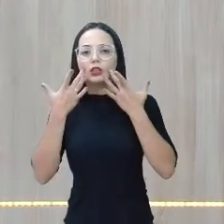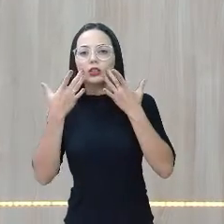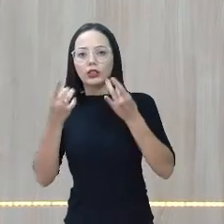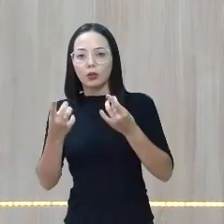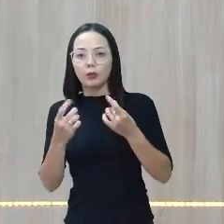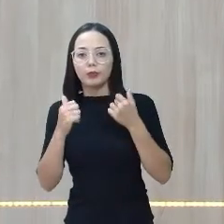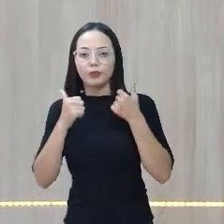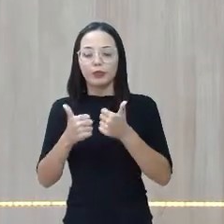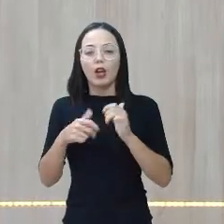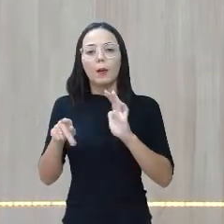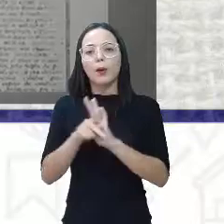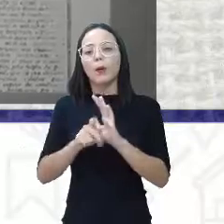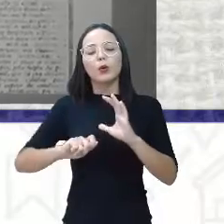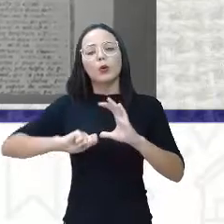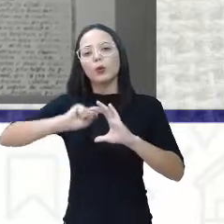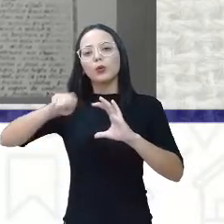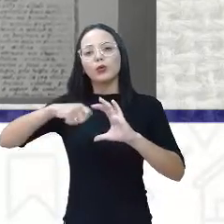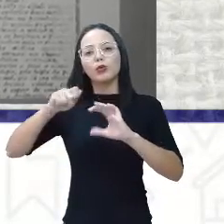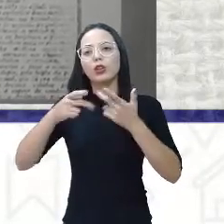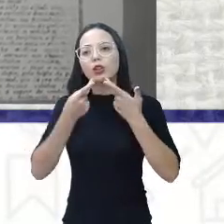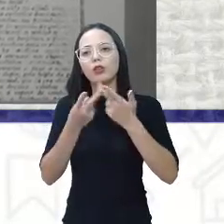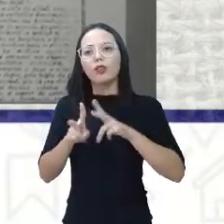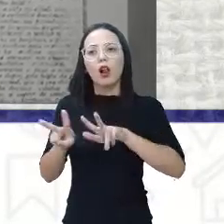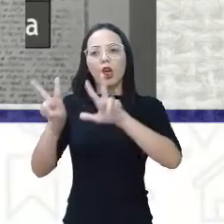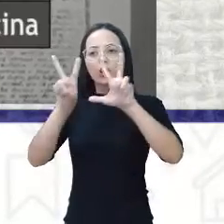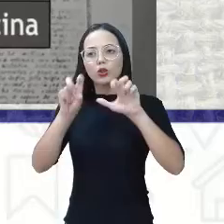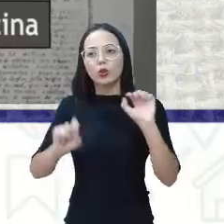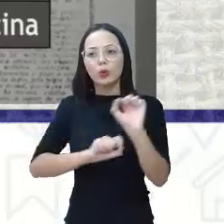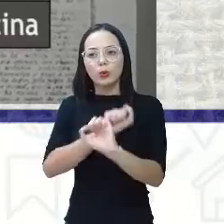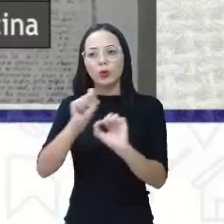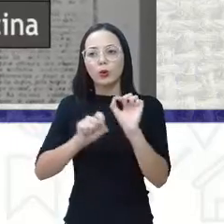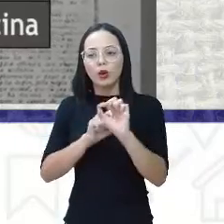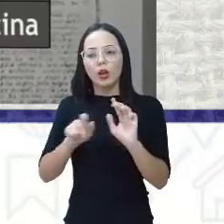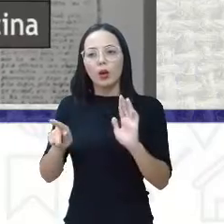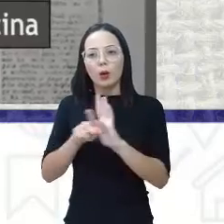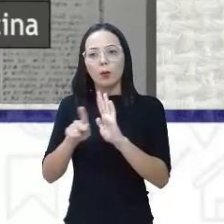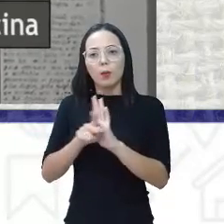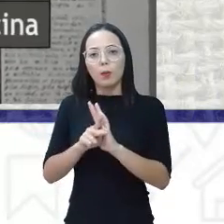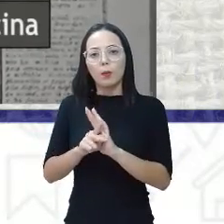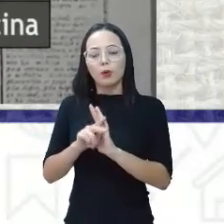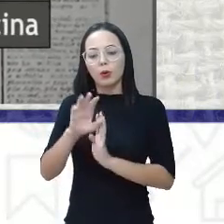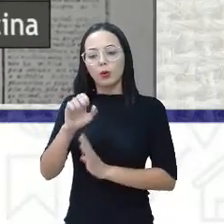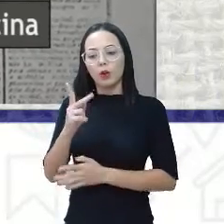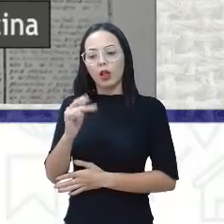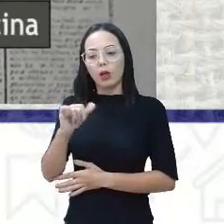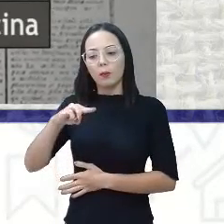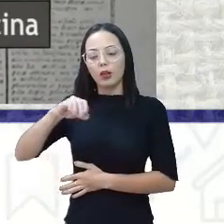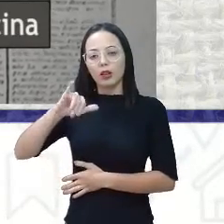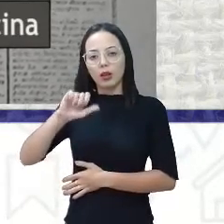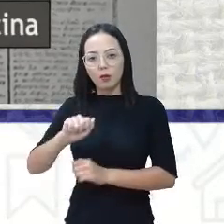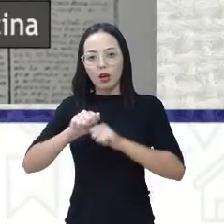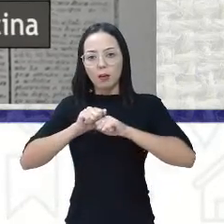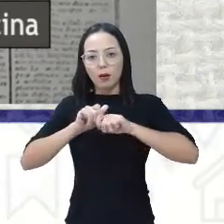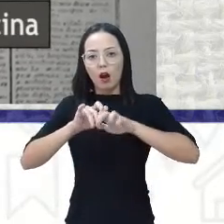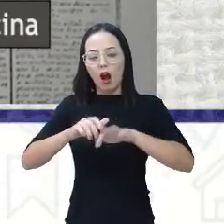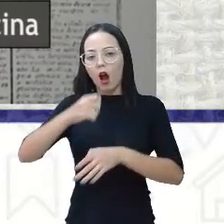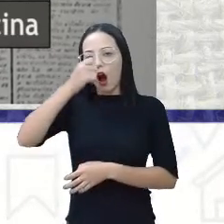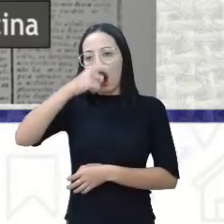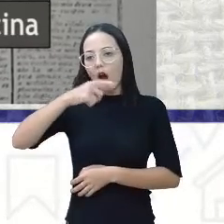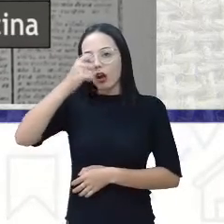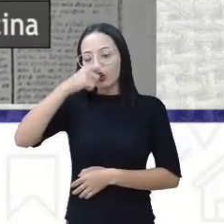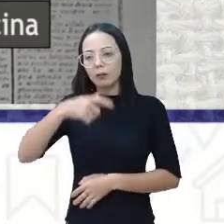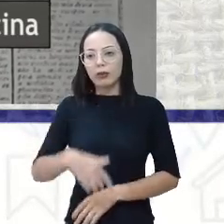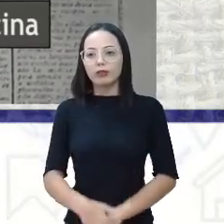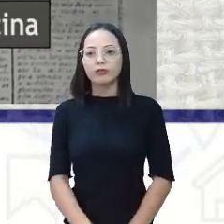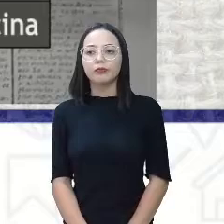um vídeo que fala sobre uma epidemia, né? Epidemia da gripe espanhola. Então presta atenção. É uma